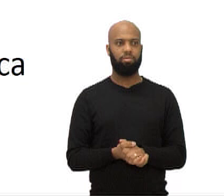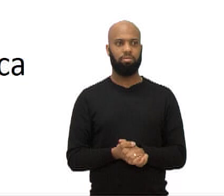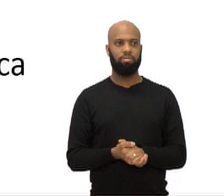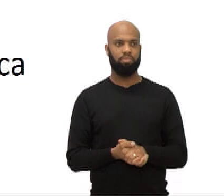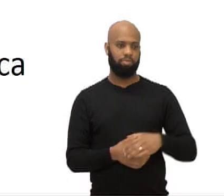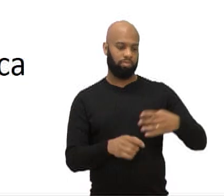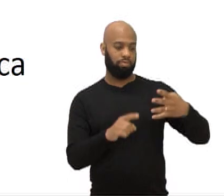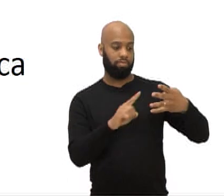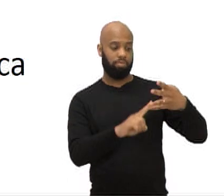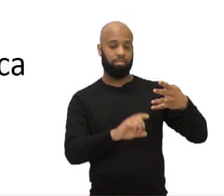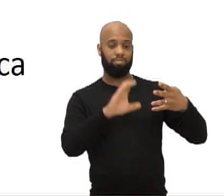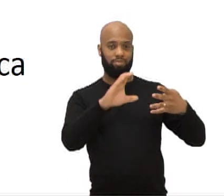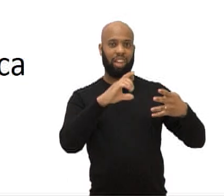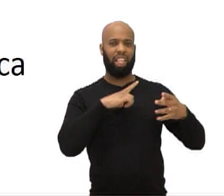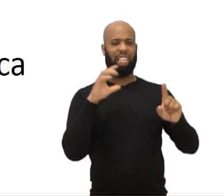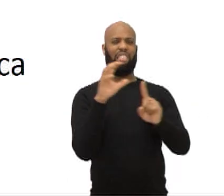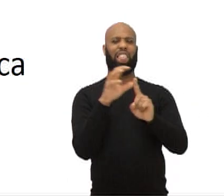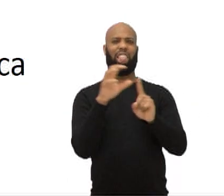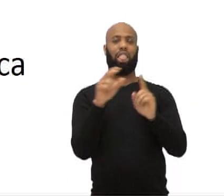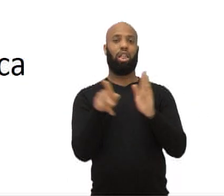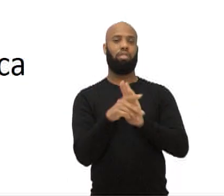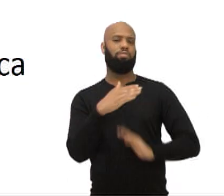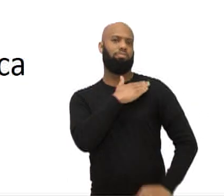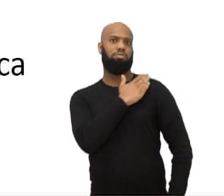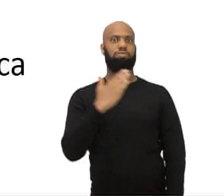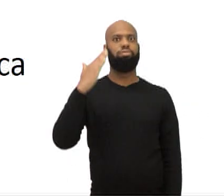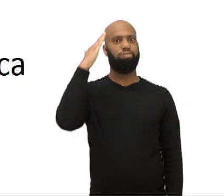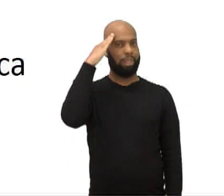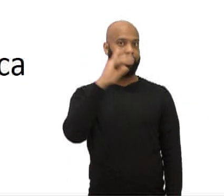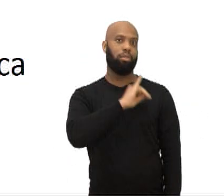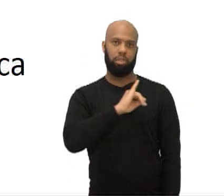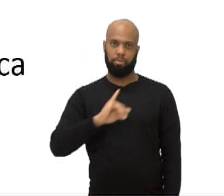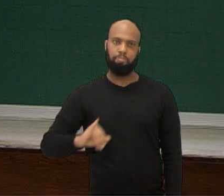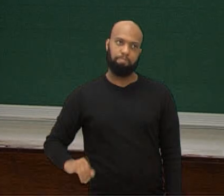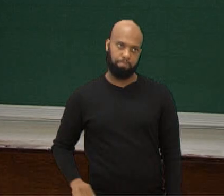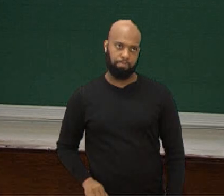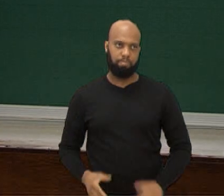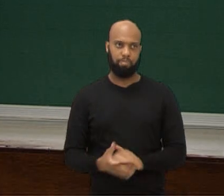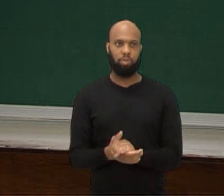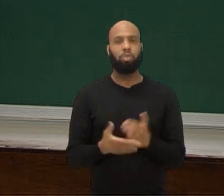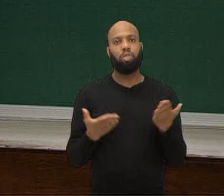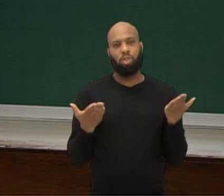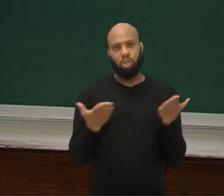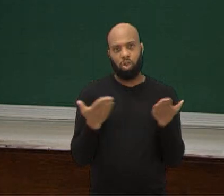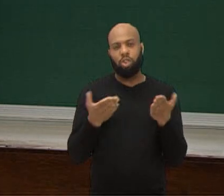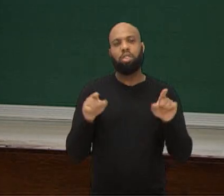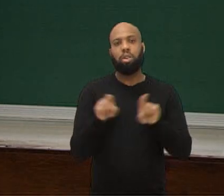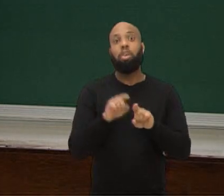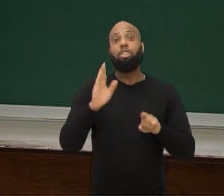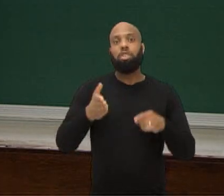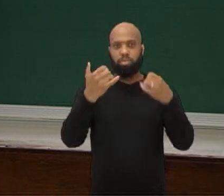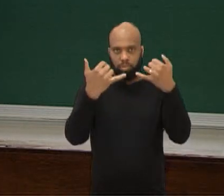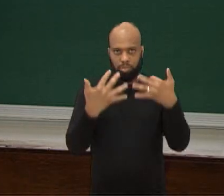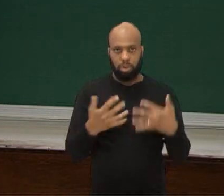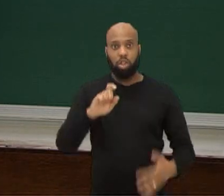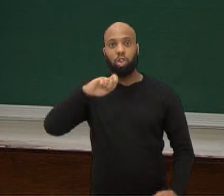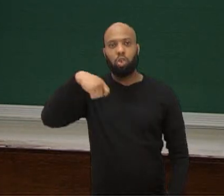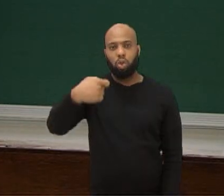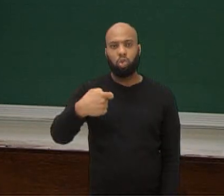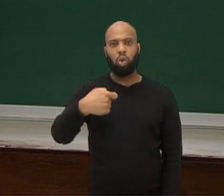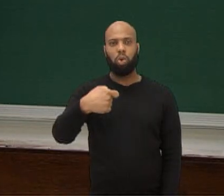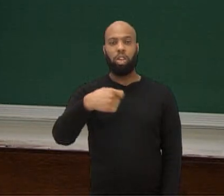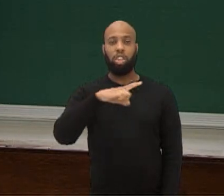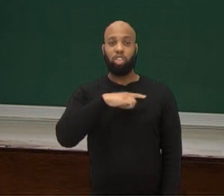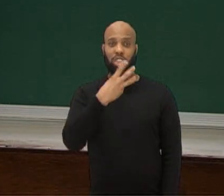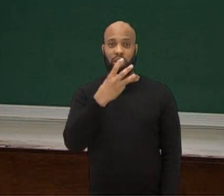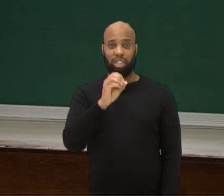C. Foi duramente reprimida pelas forças imperiais. E nós acabamos de mencionar também a questão de cerca